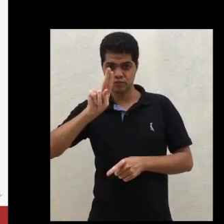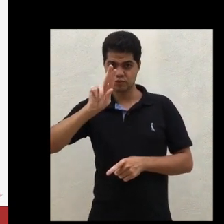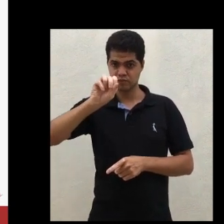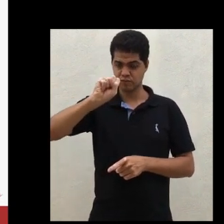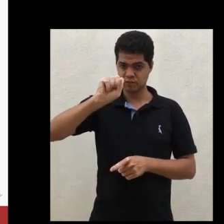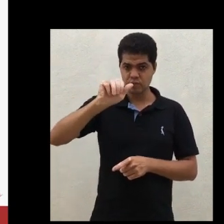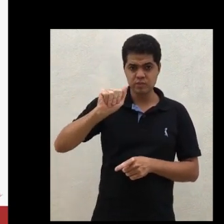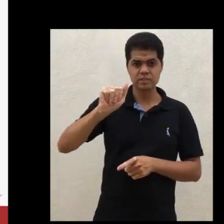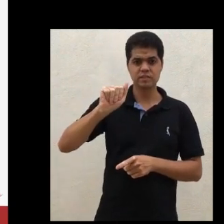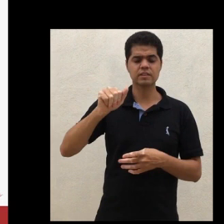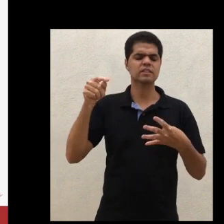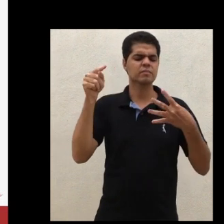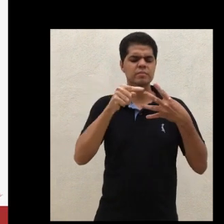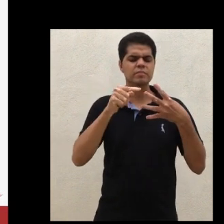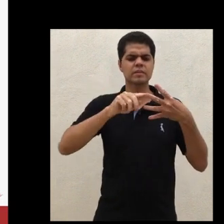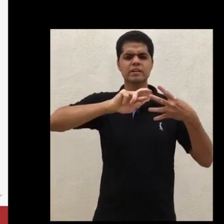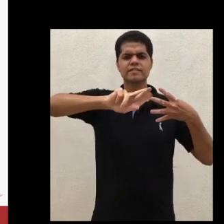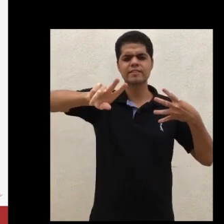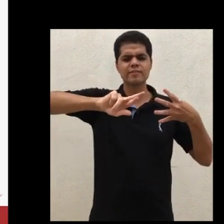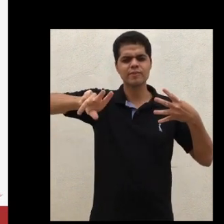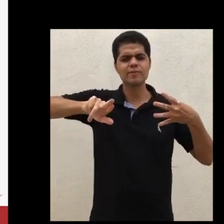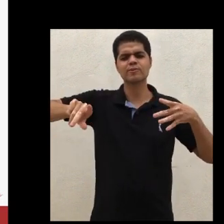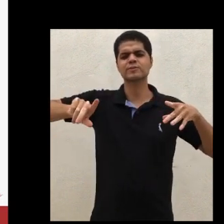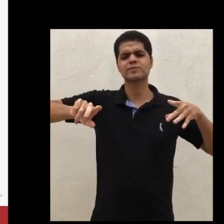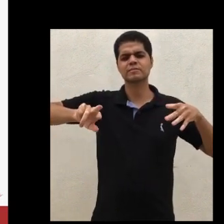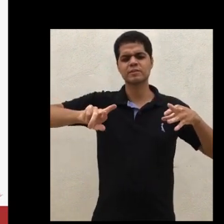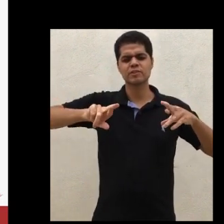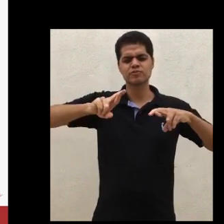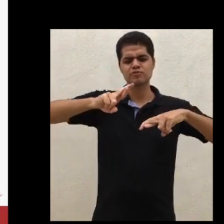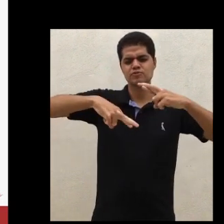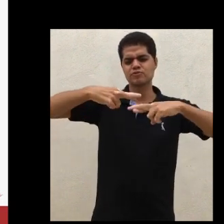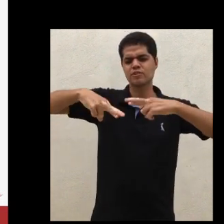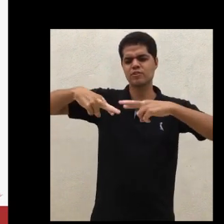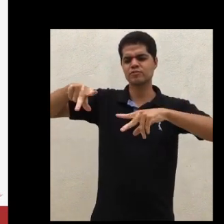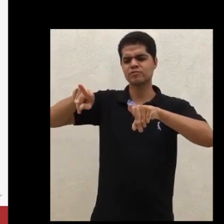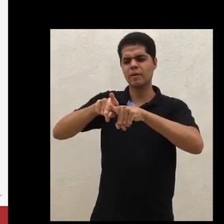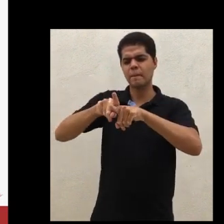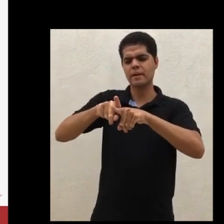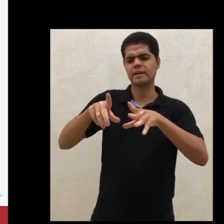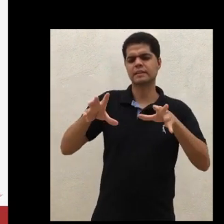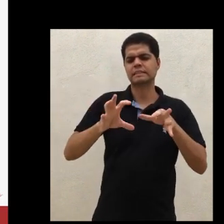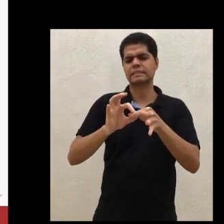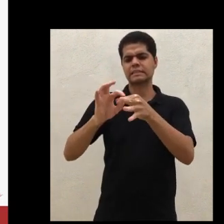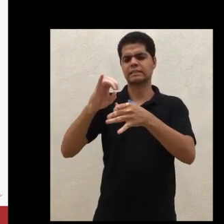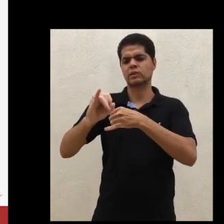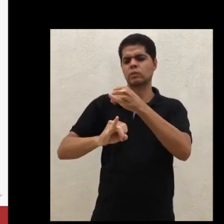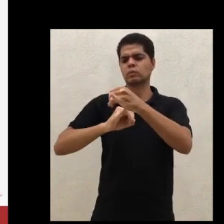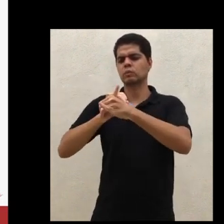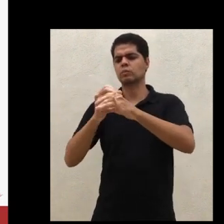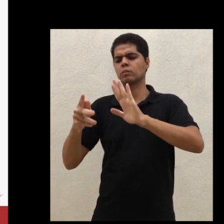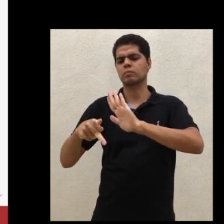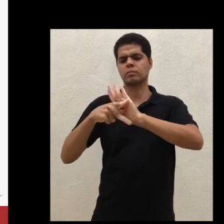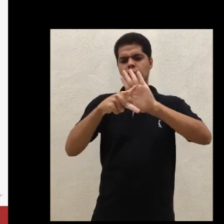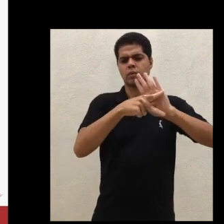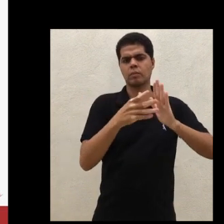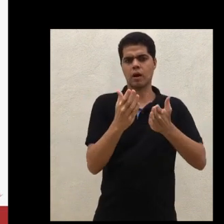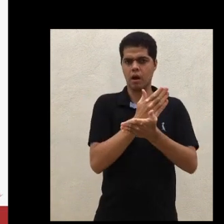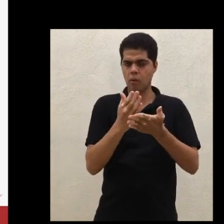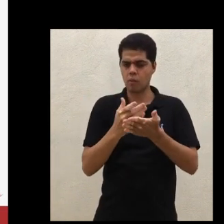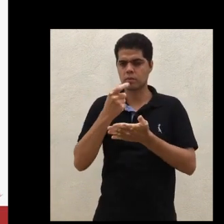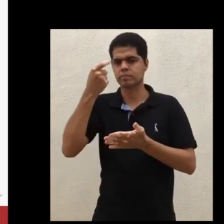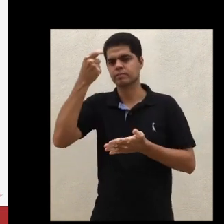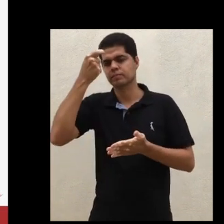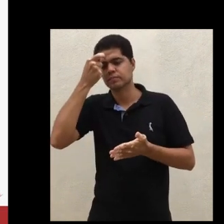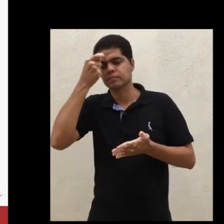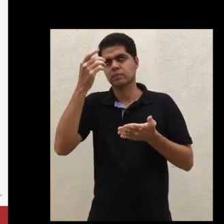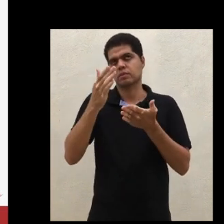neurais artificiais são outras ferramentas. Existem diversos tipos de rede. Às vezes eu combino uma parte para resolução do meu